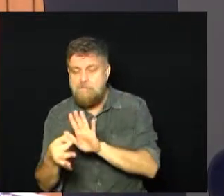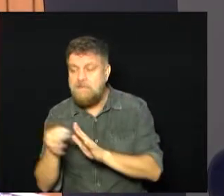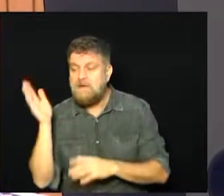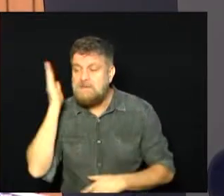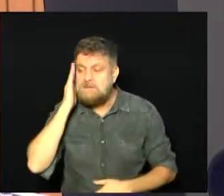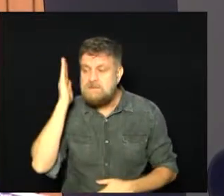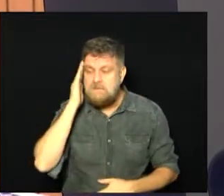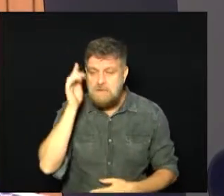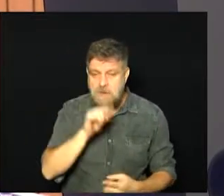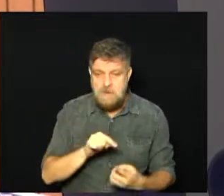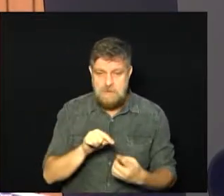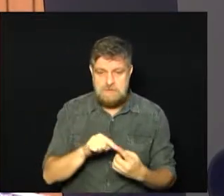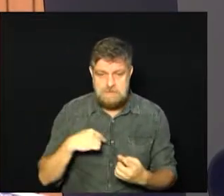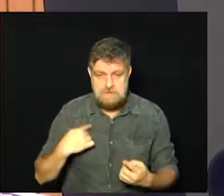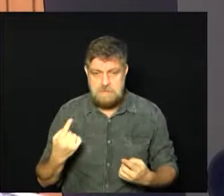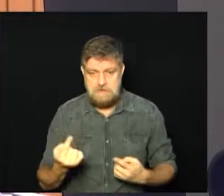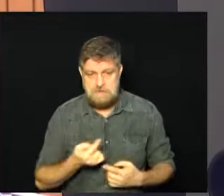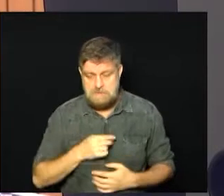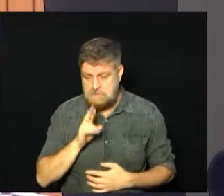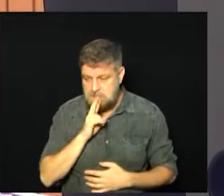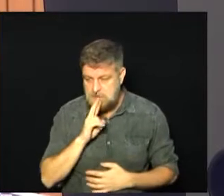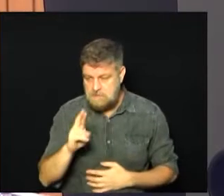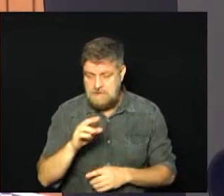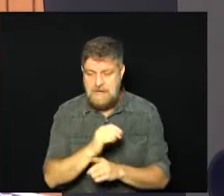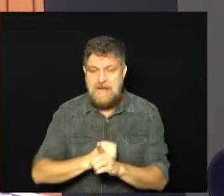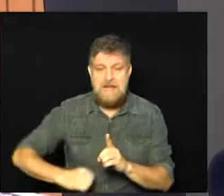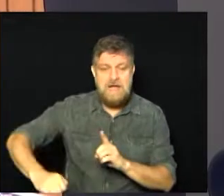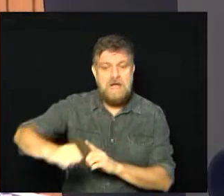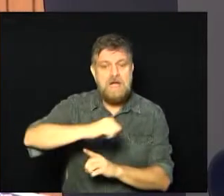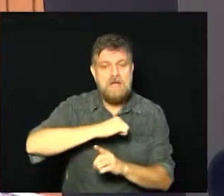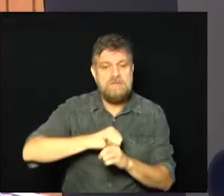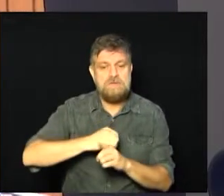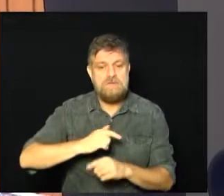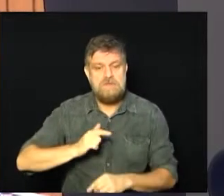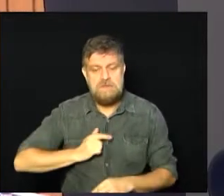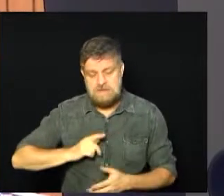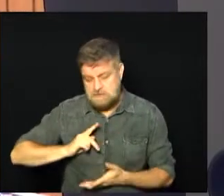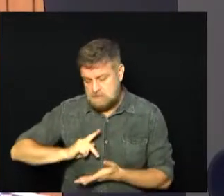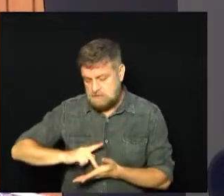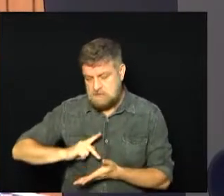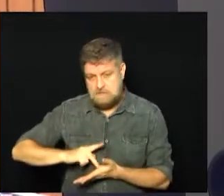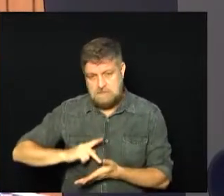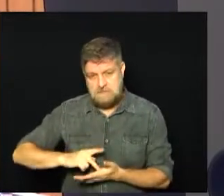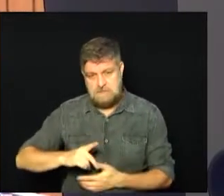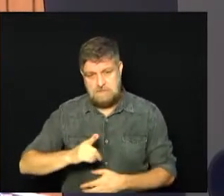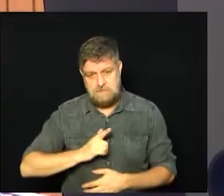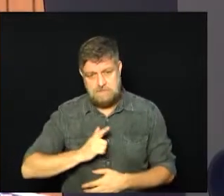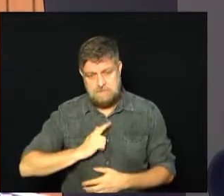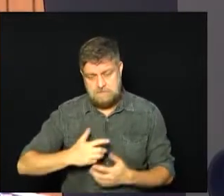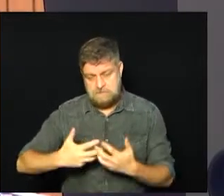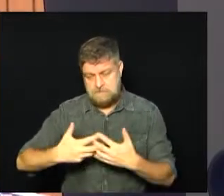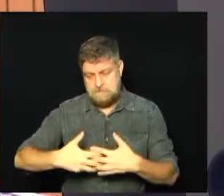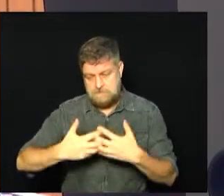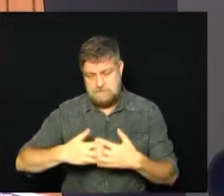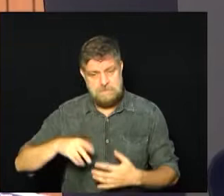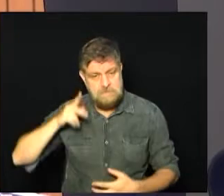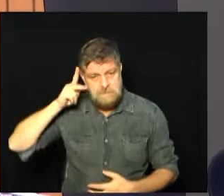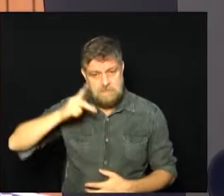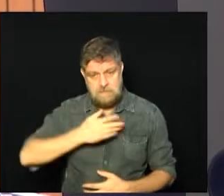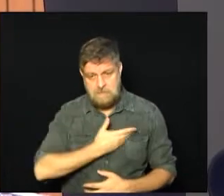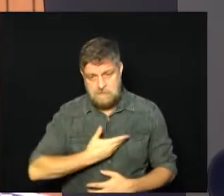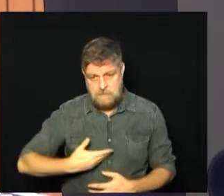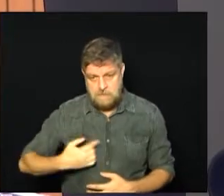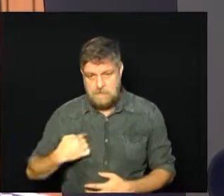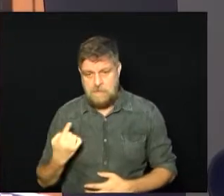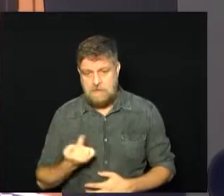de atender às demandas da sociedade e termos, de fato, a execução da política pública, que é o que